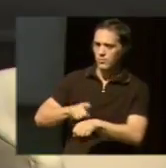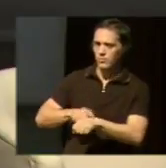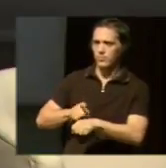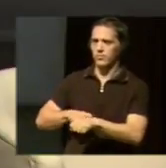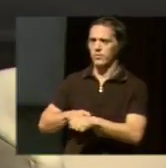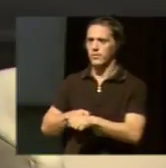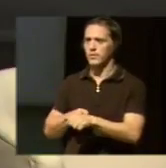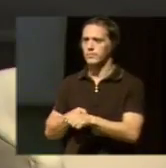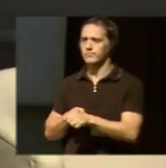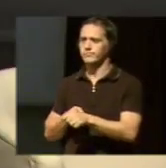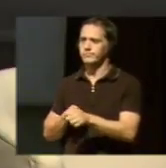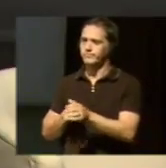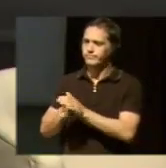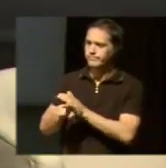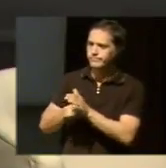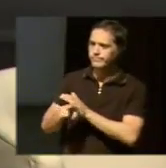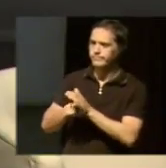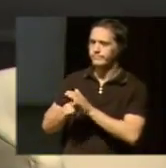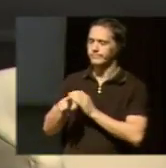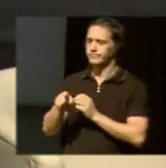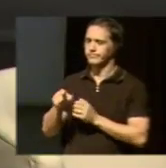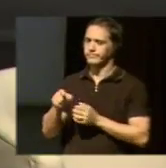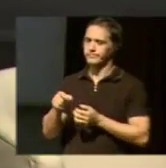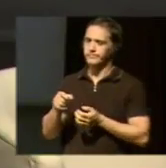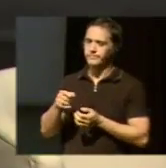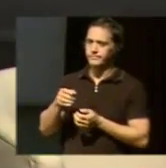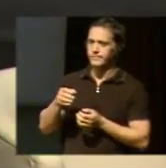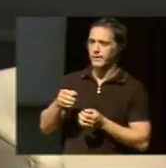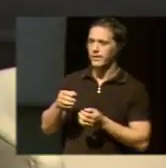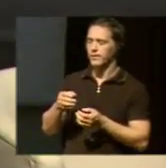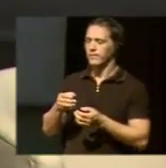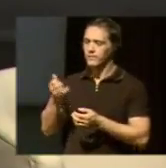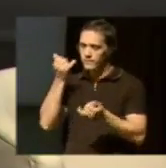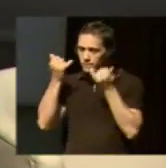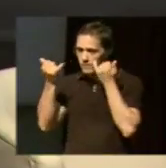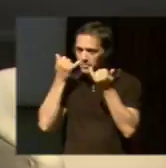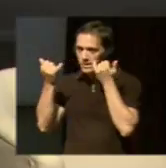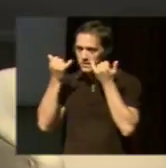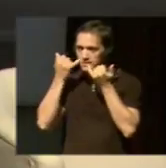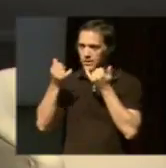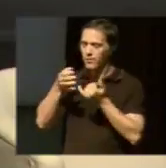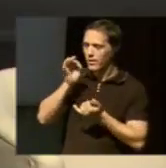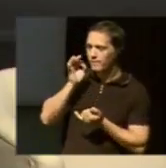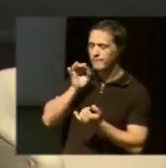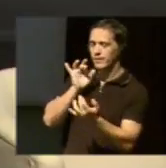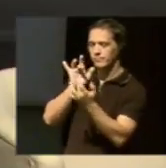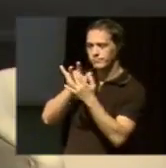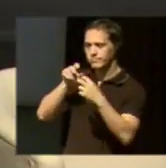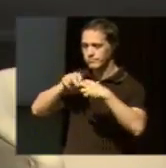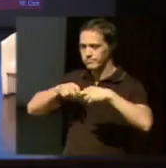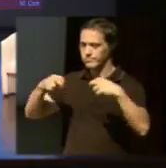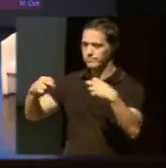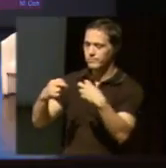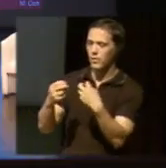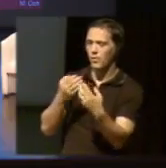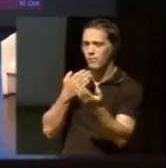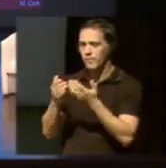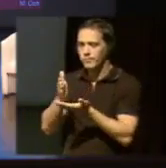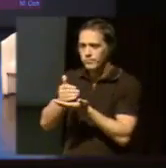consulta, cafés de informação, onde as pessoas se encontram, tomam um café, comem um bolo, aí vem o